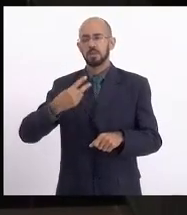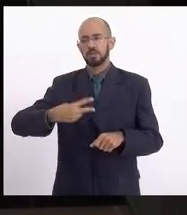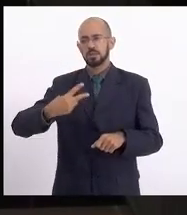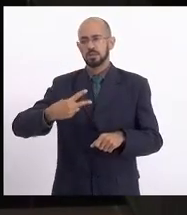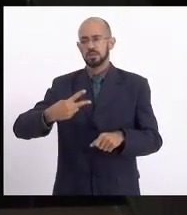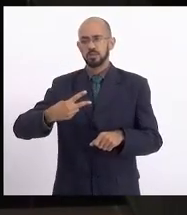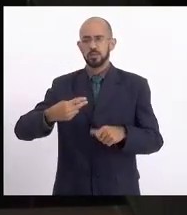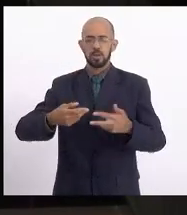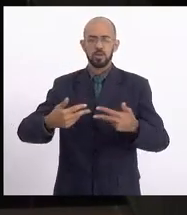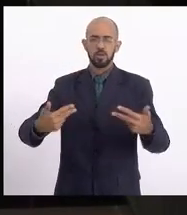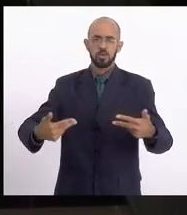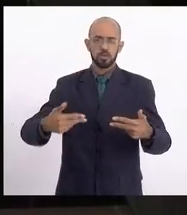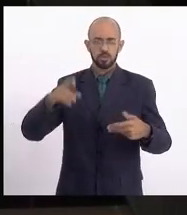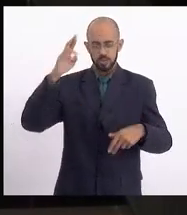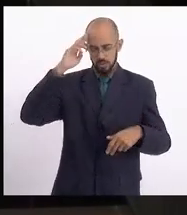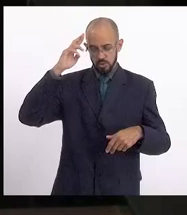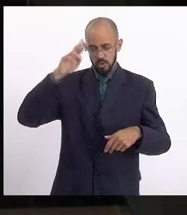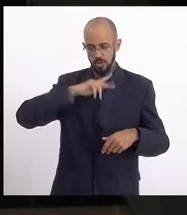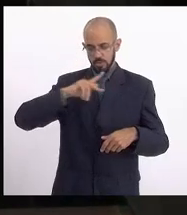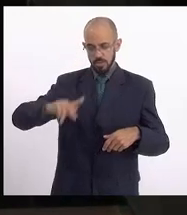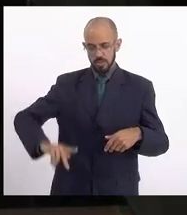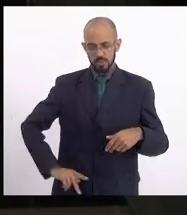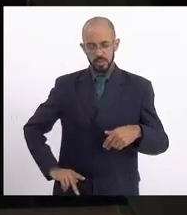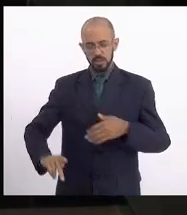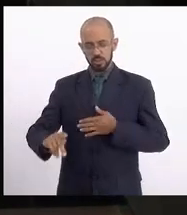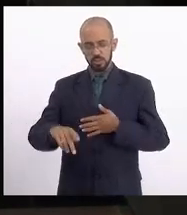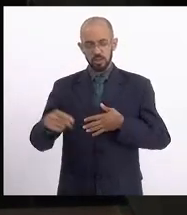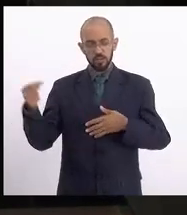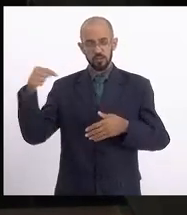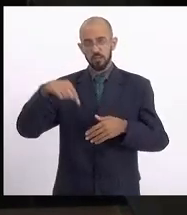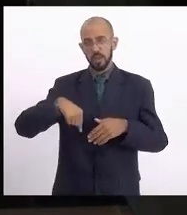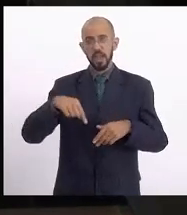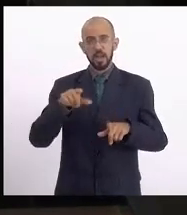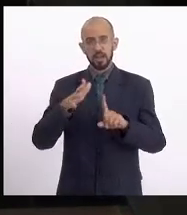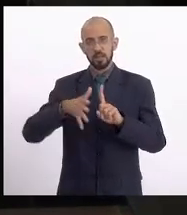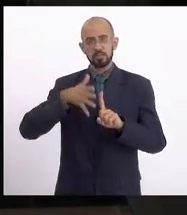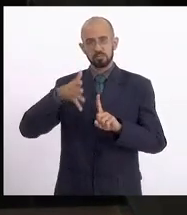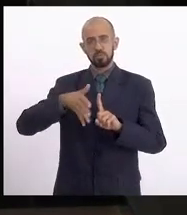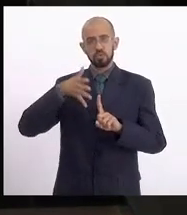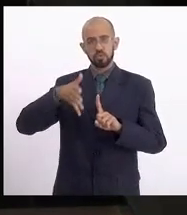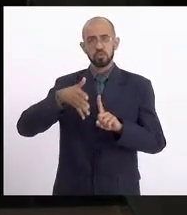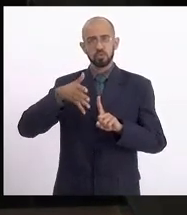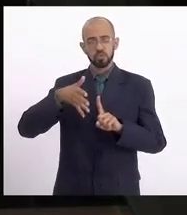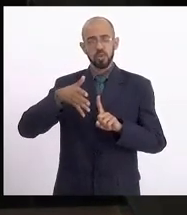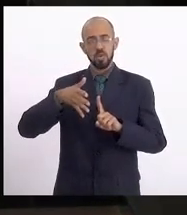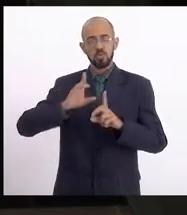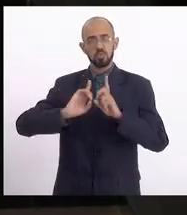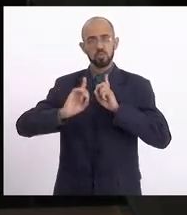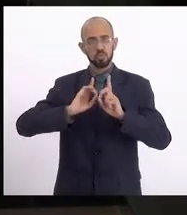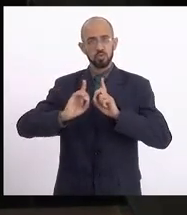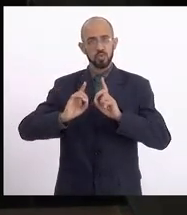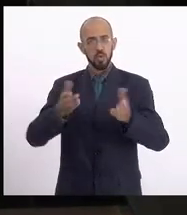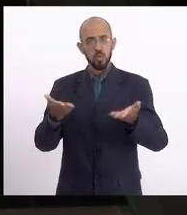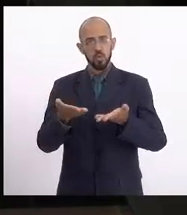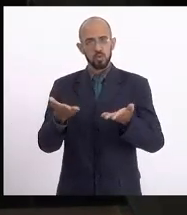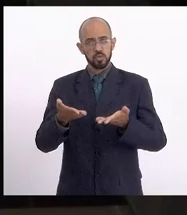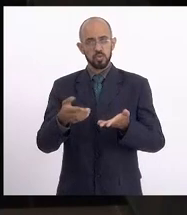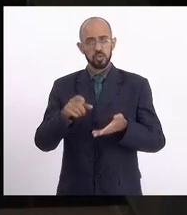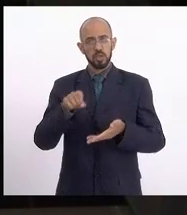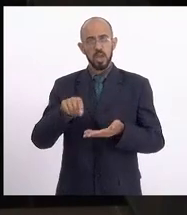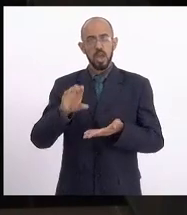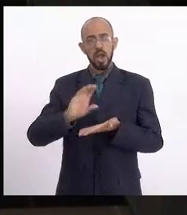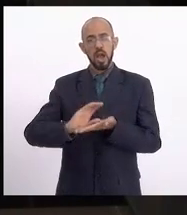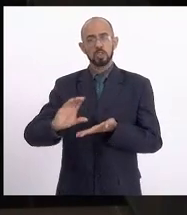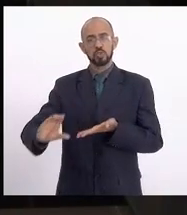presidente, que também vem à pauta de hoje, deputado Valdeque Carneiro, que são as contas de